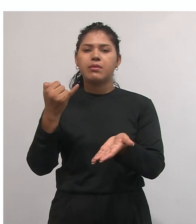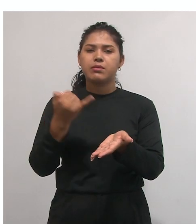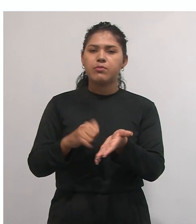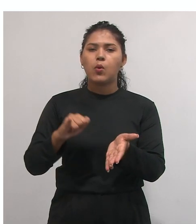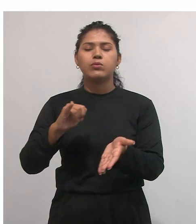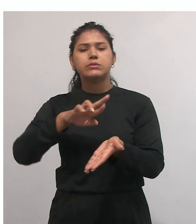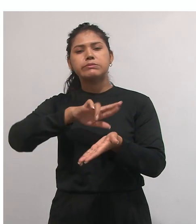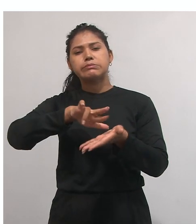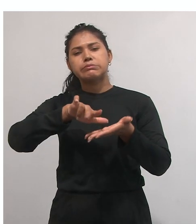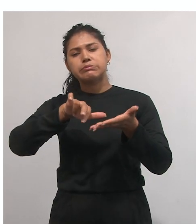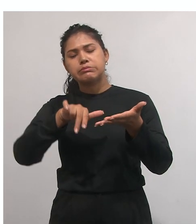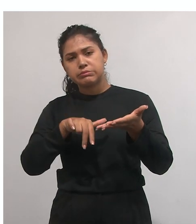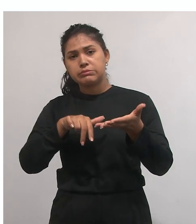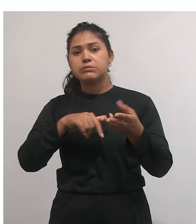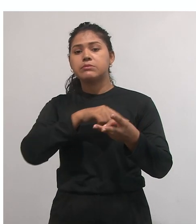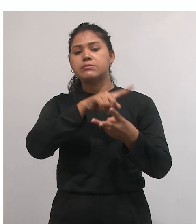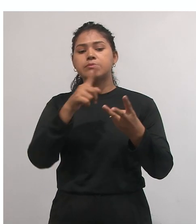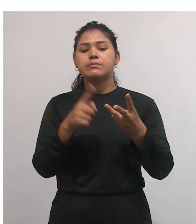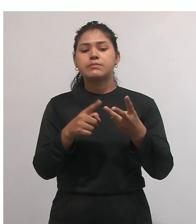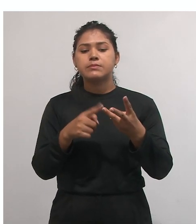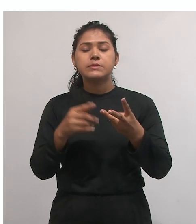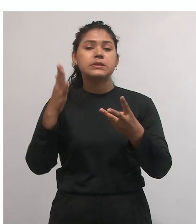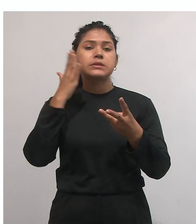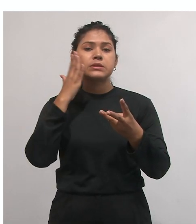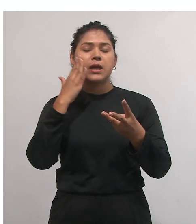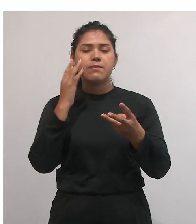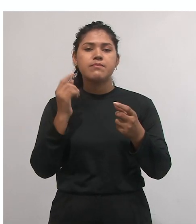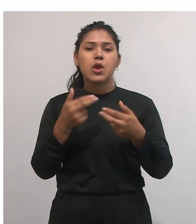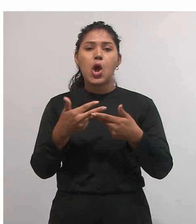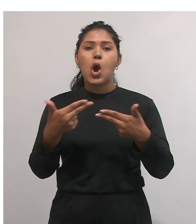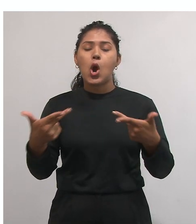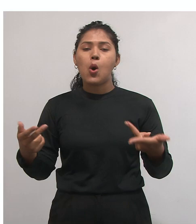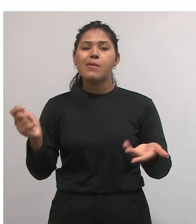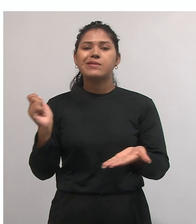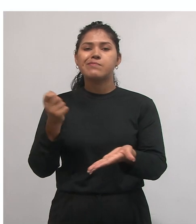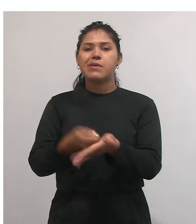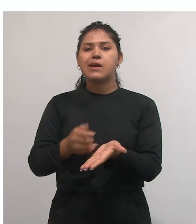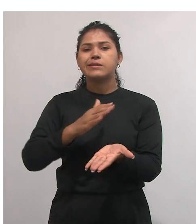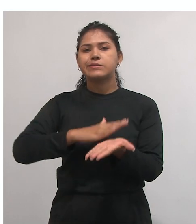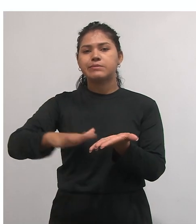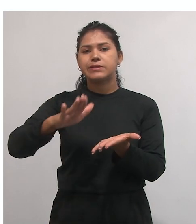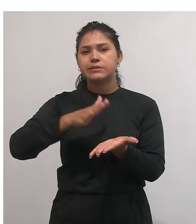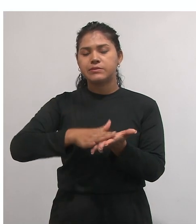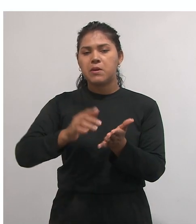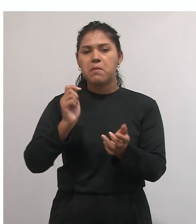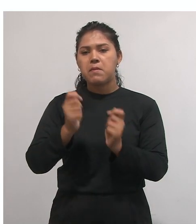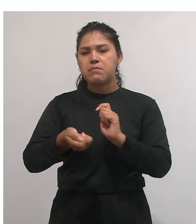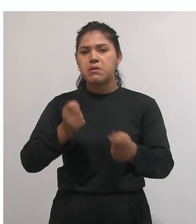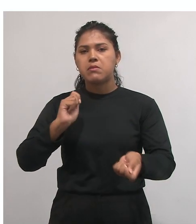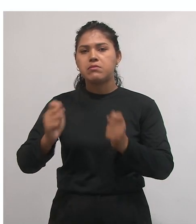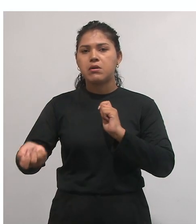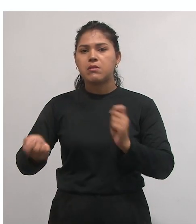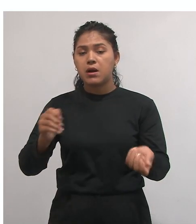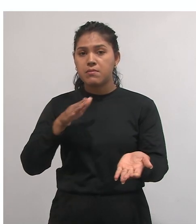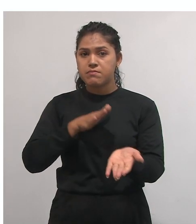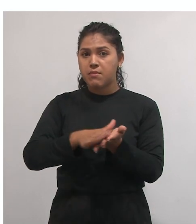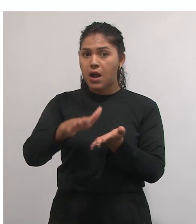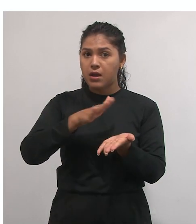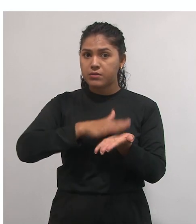sobre vendas e identificar também o quê? As minhas despesas operacionais, que são